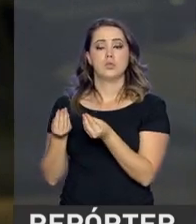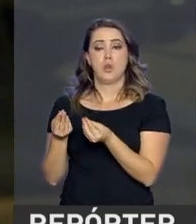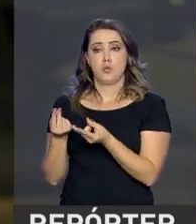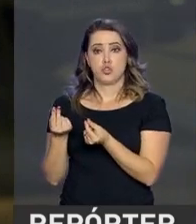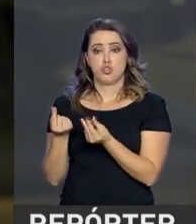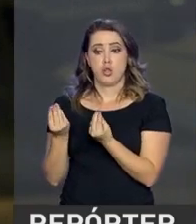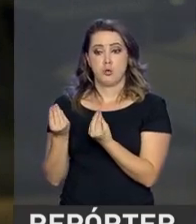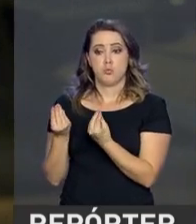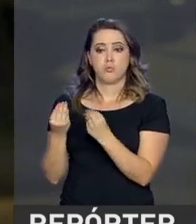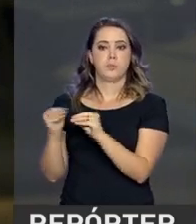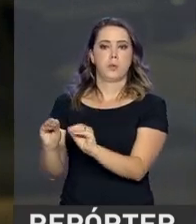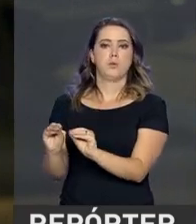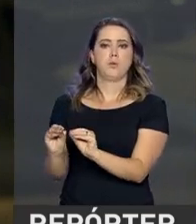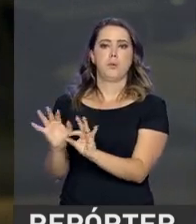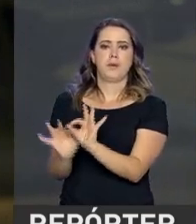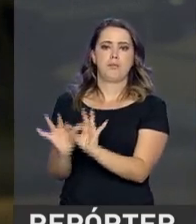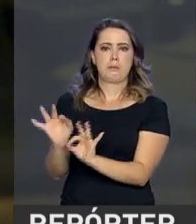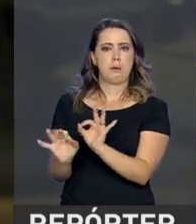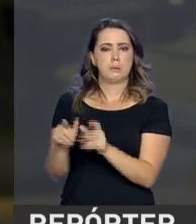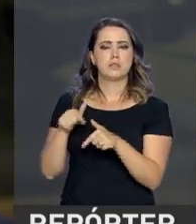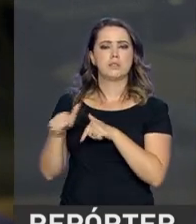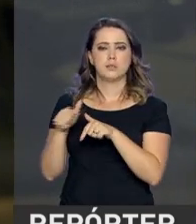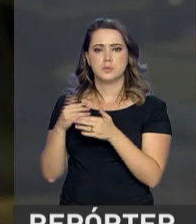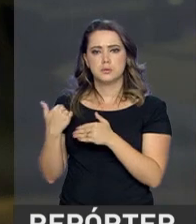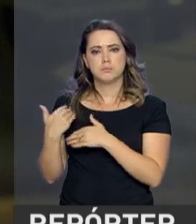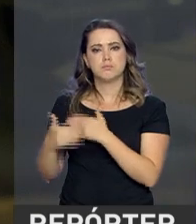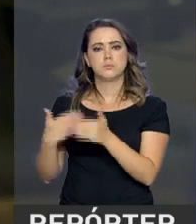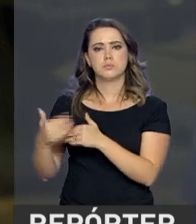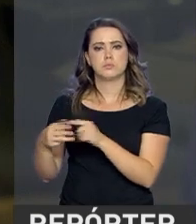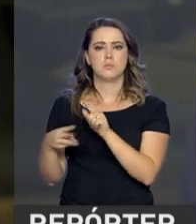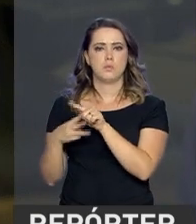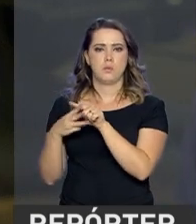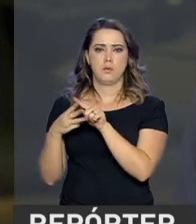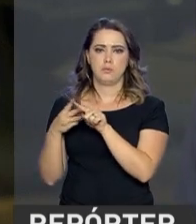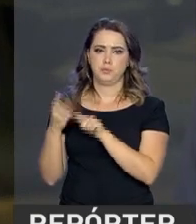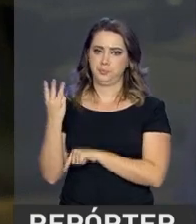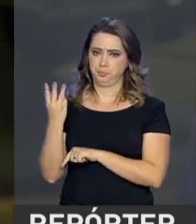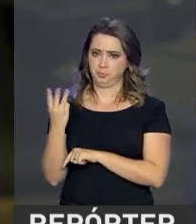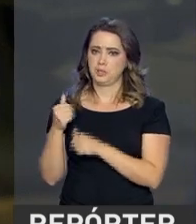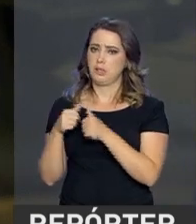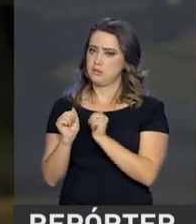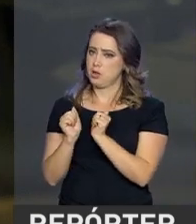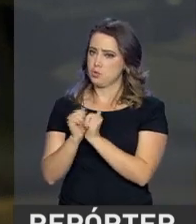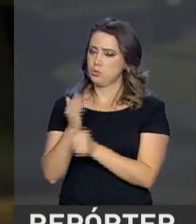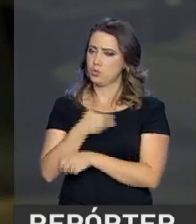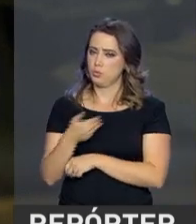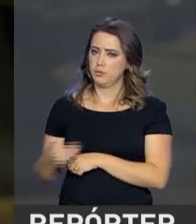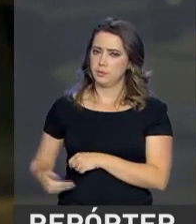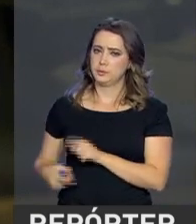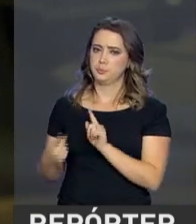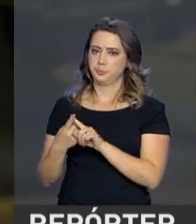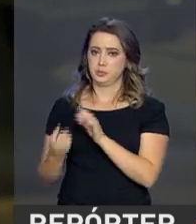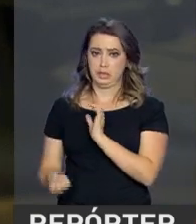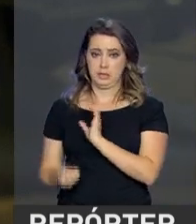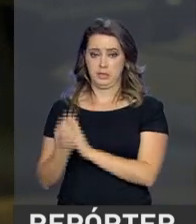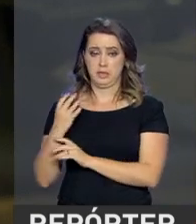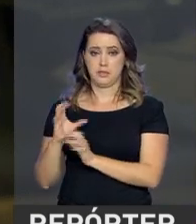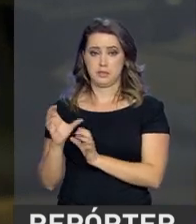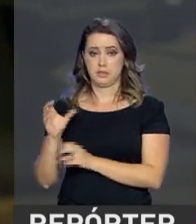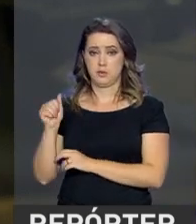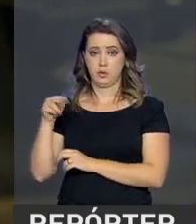país então as três peças foram assentados do programa revitalização do governo primeiro a criação da agência nacional